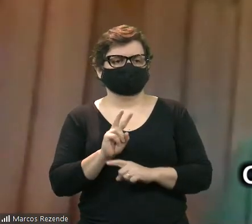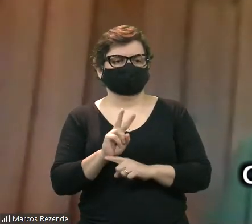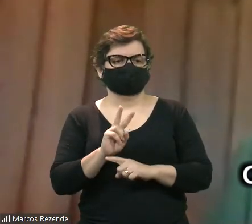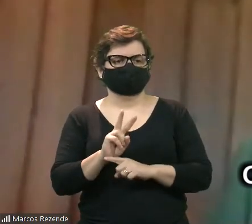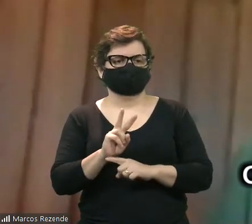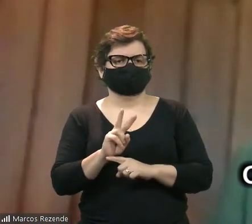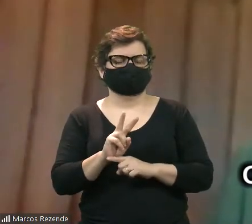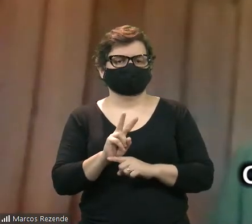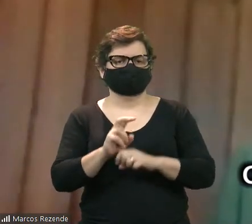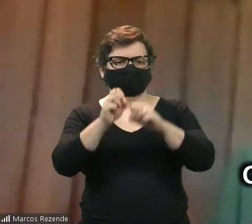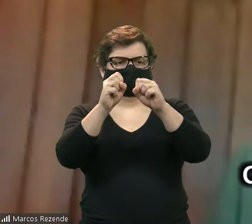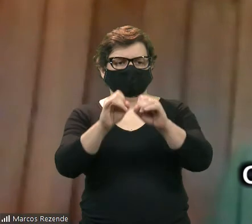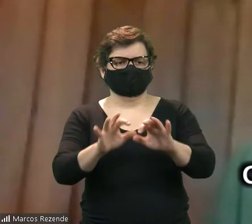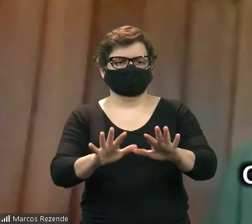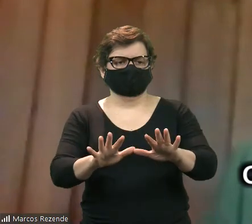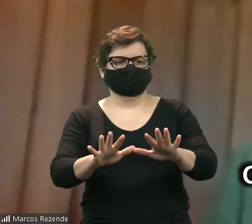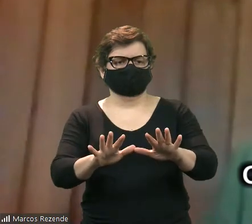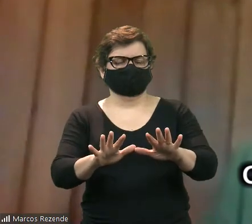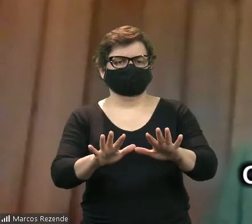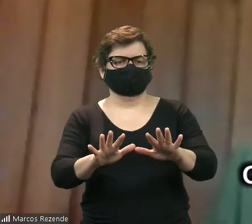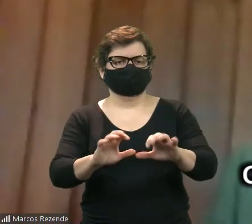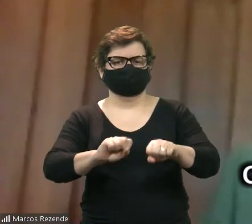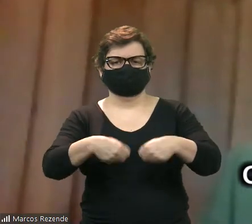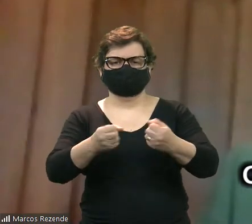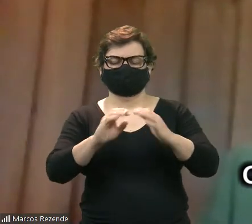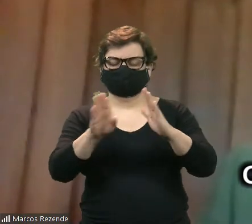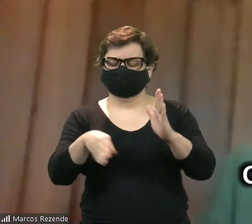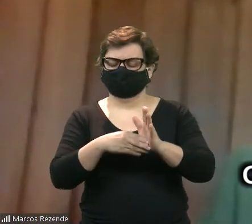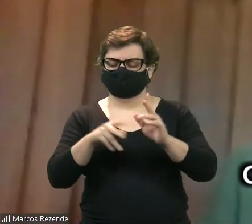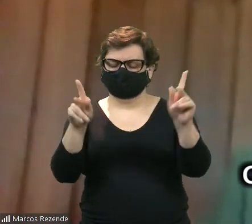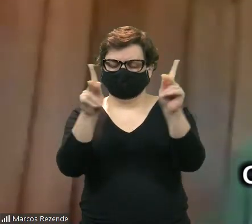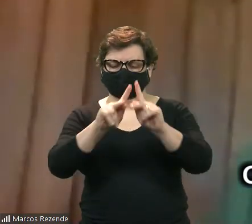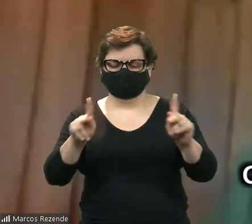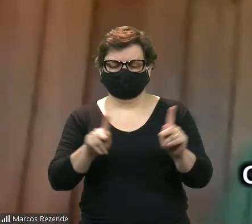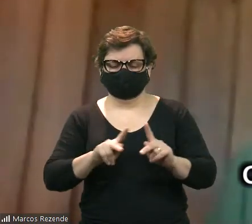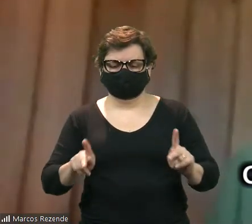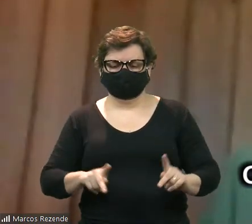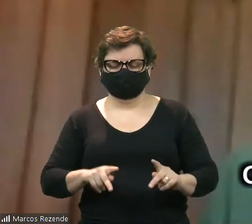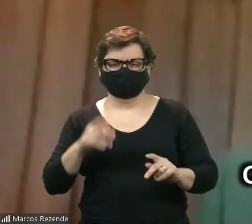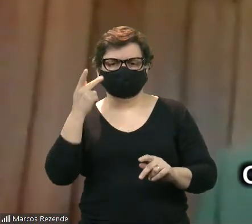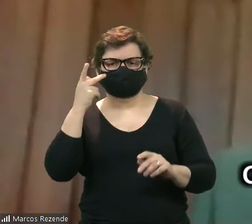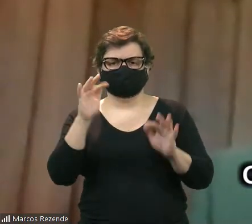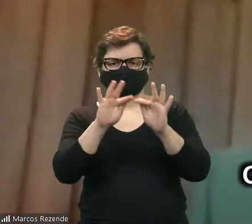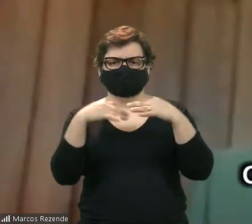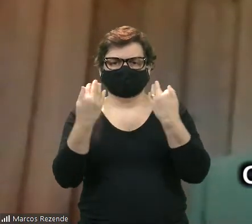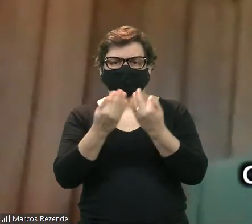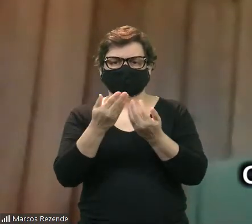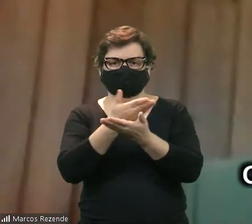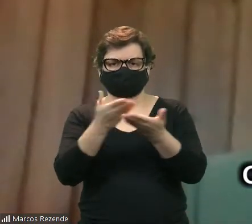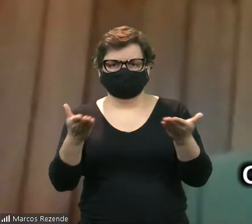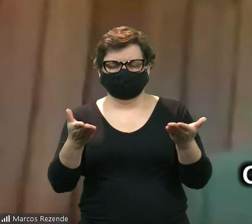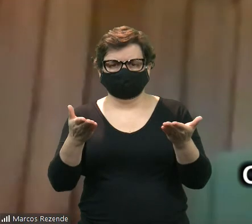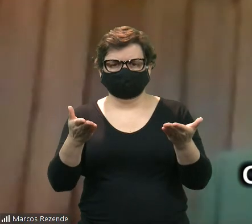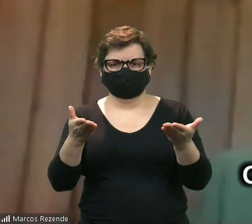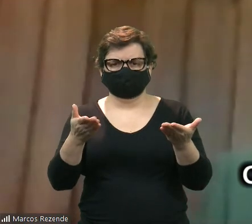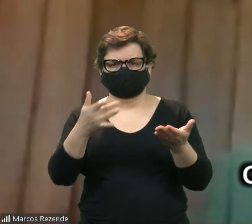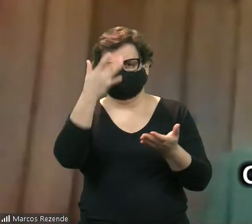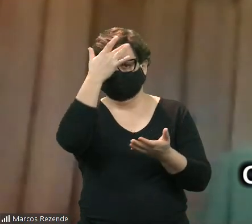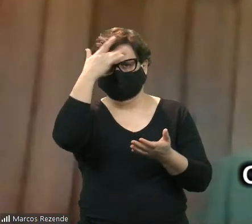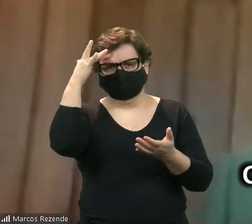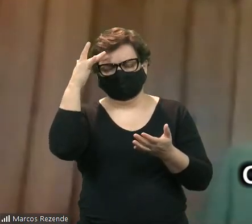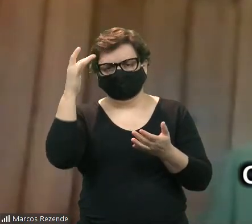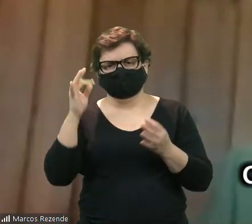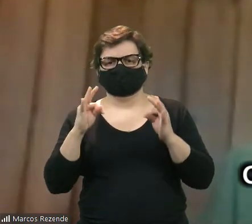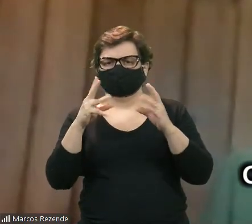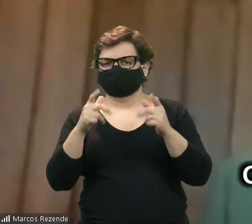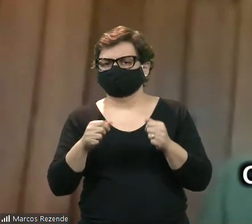proteger, abençoar, dar toda a paz necessária à família desses 3.700,